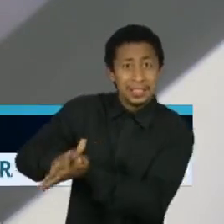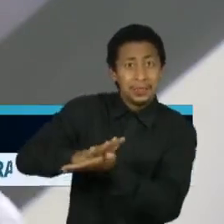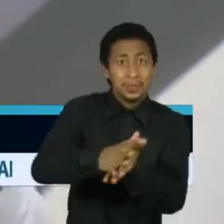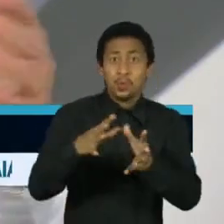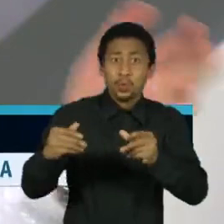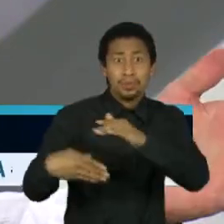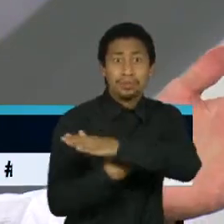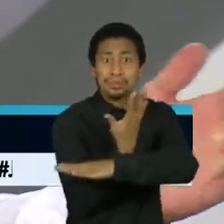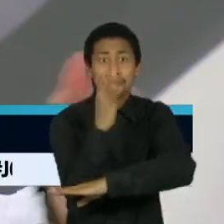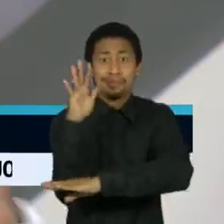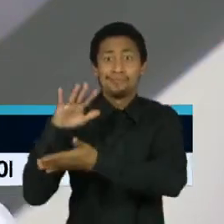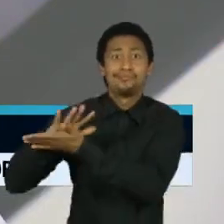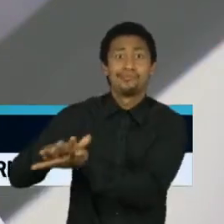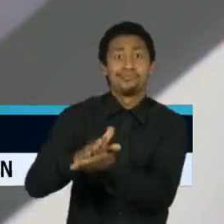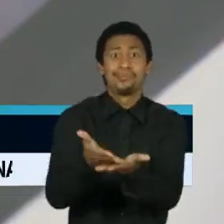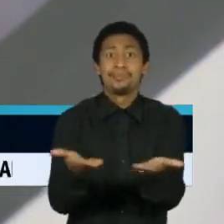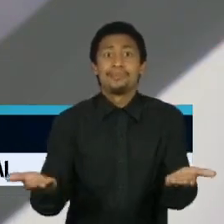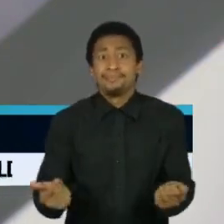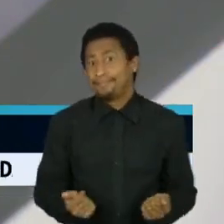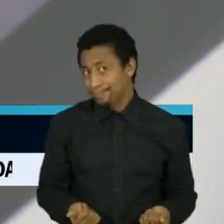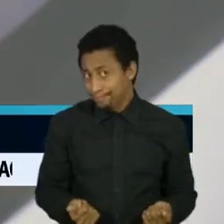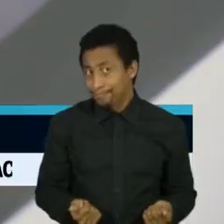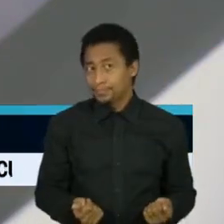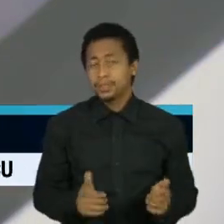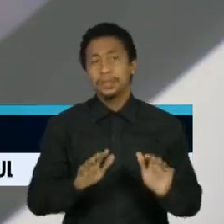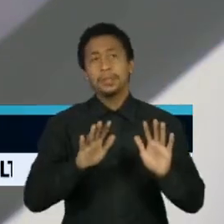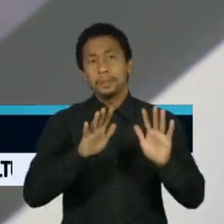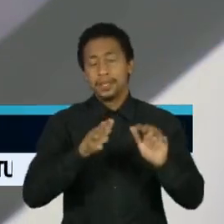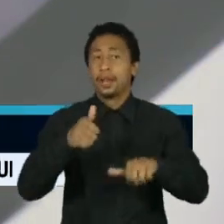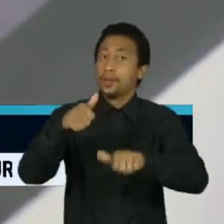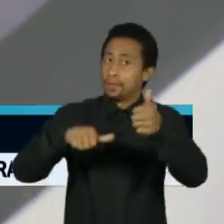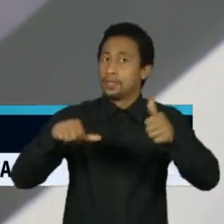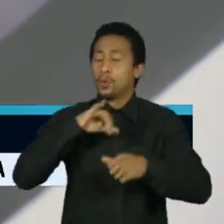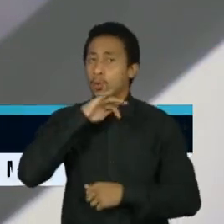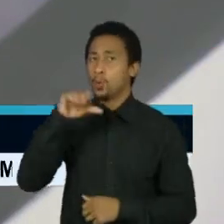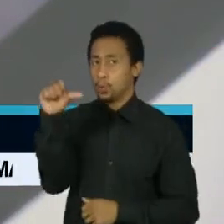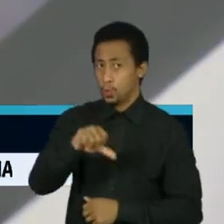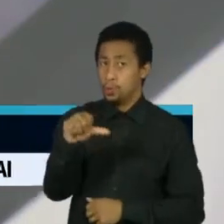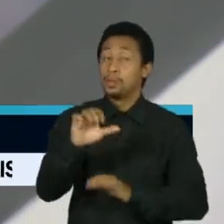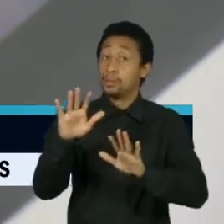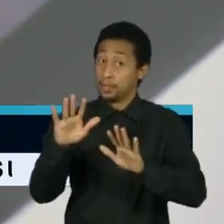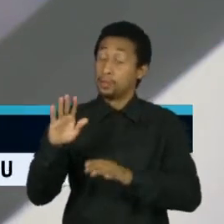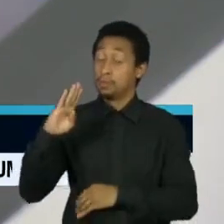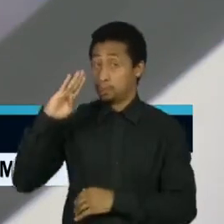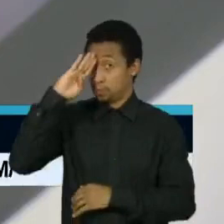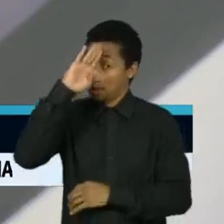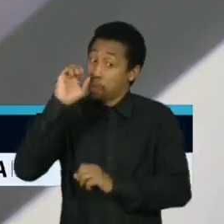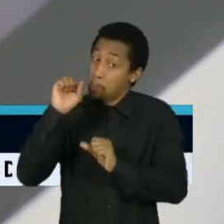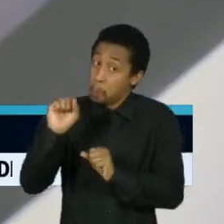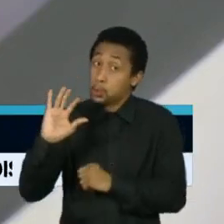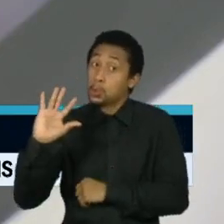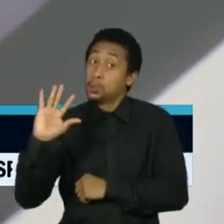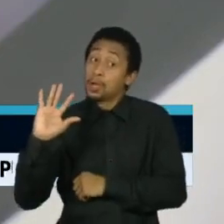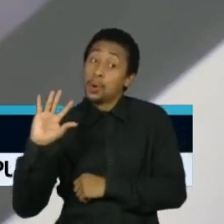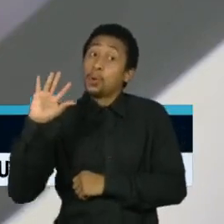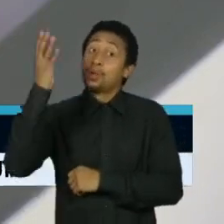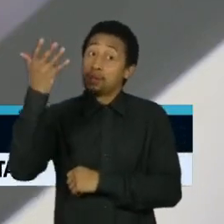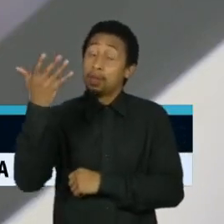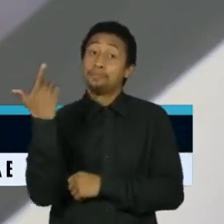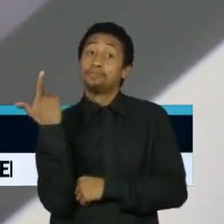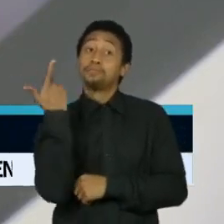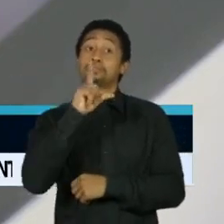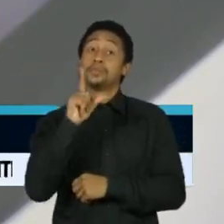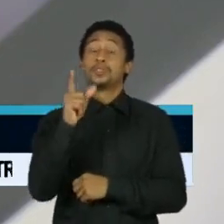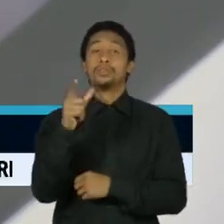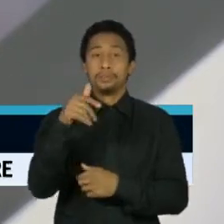Então, existe a possibilidade de, apesar de mal avaliado, ele conseguir virar o jogo. Vai depender de nós, somos nós